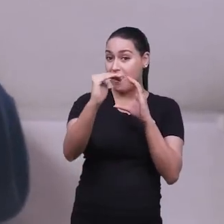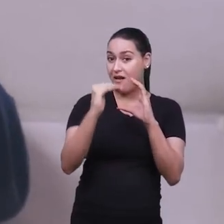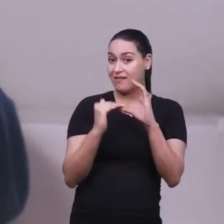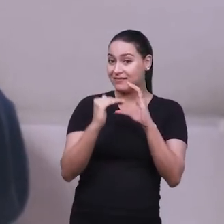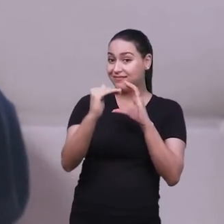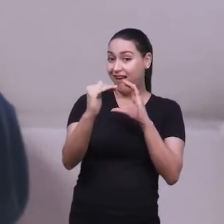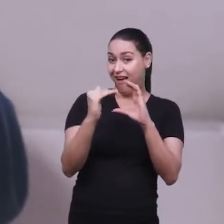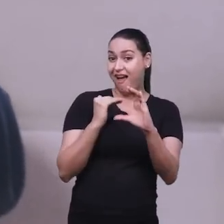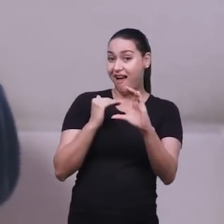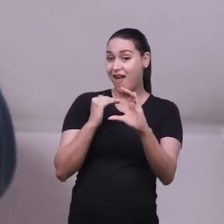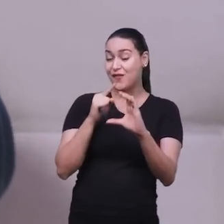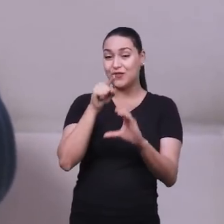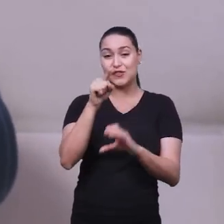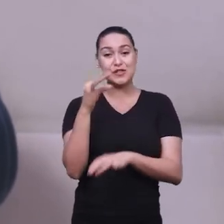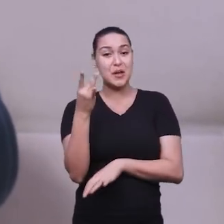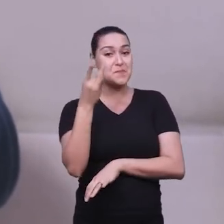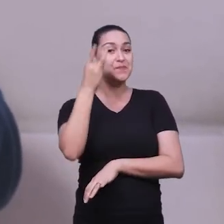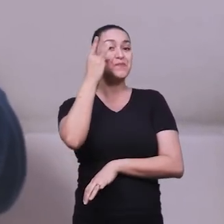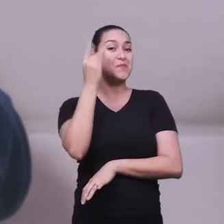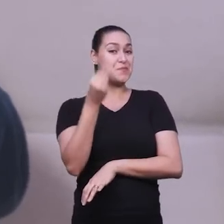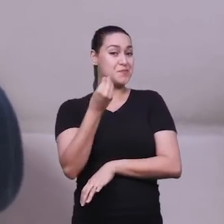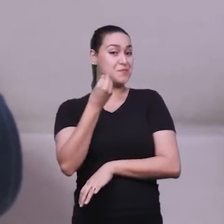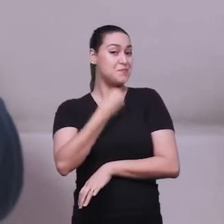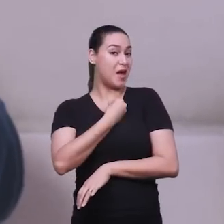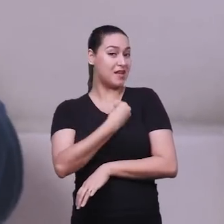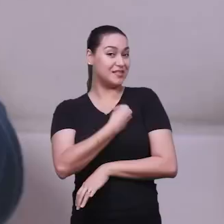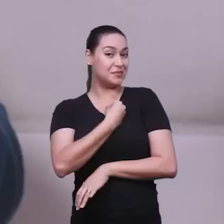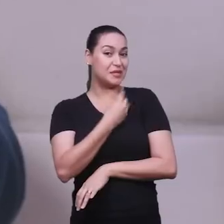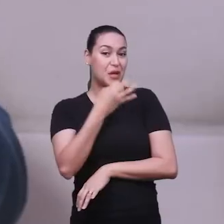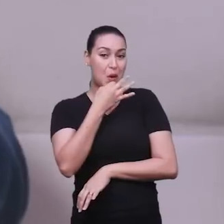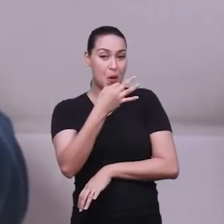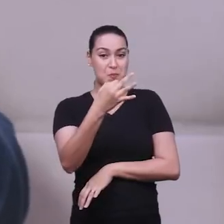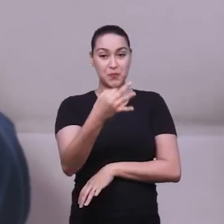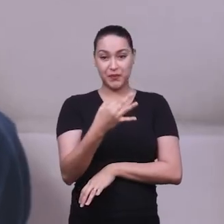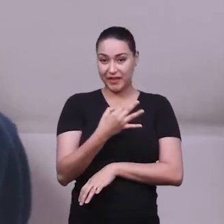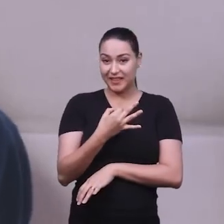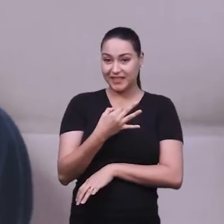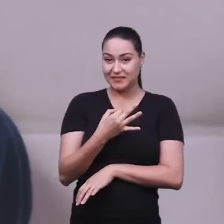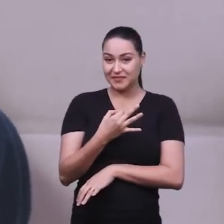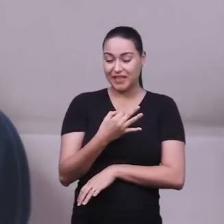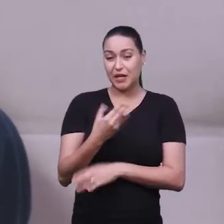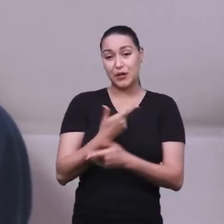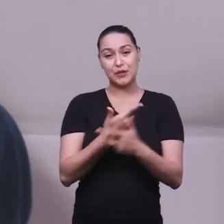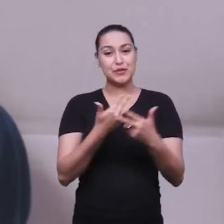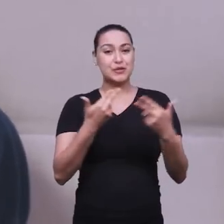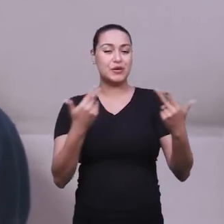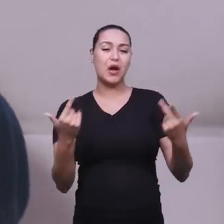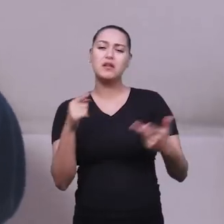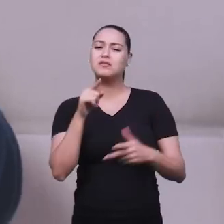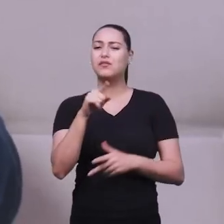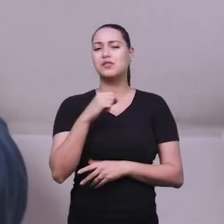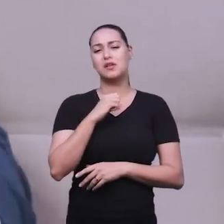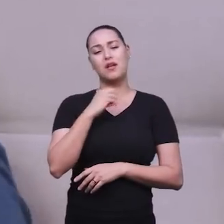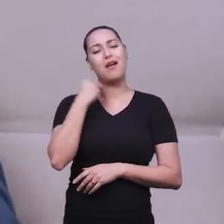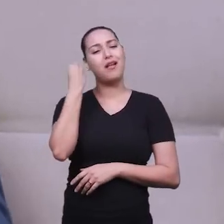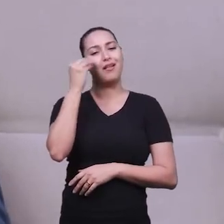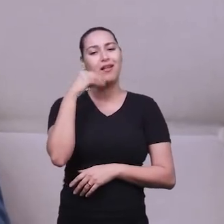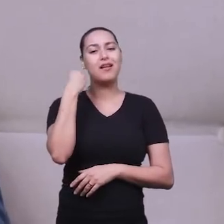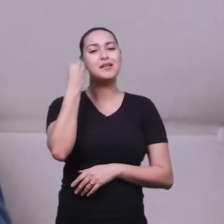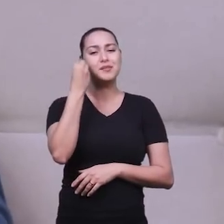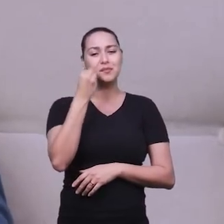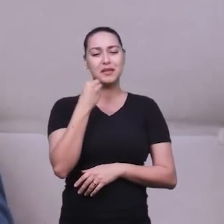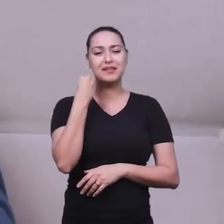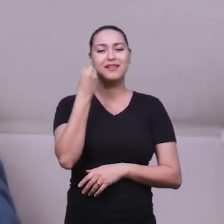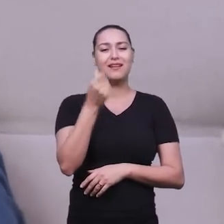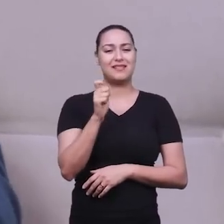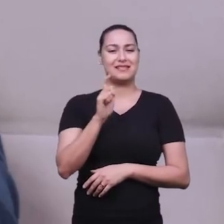enviar a sua participação, o seu comentário daquilo que você avalia do programa, da experiência